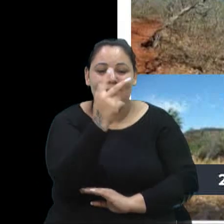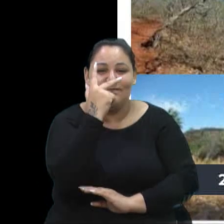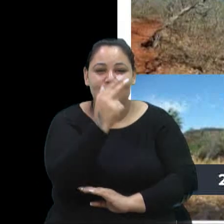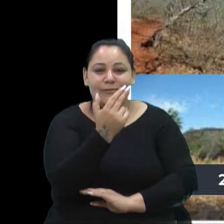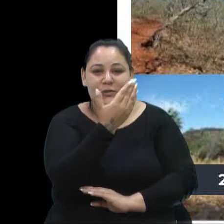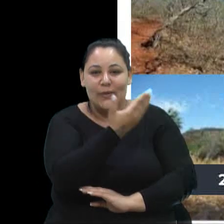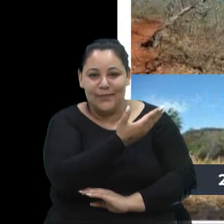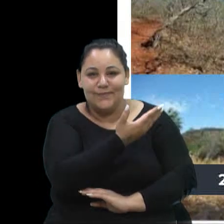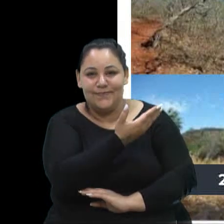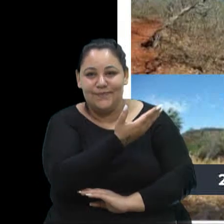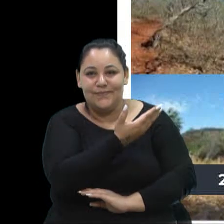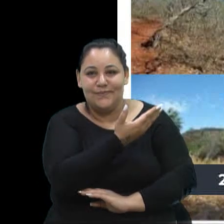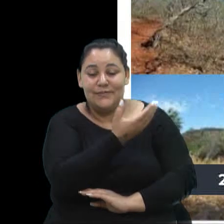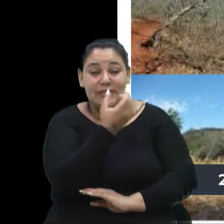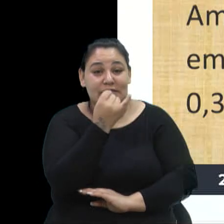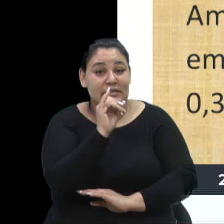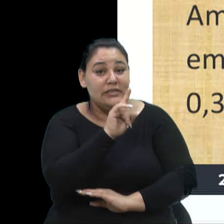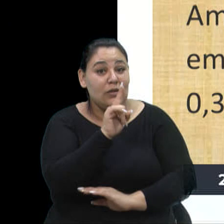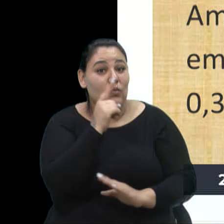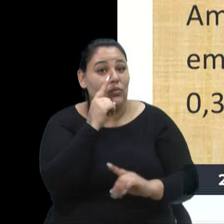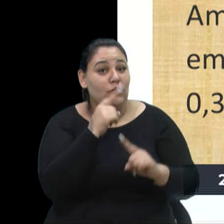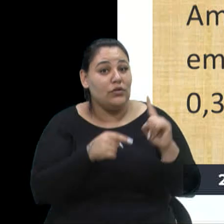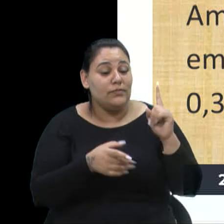o desmatamento e as queimadas.